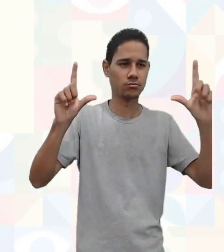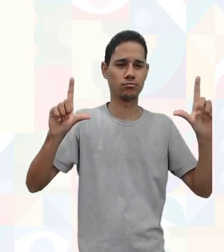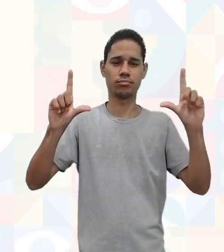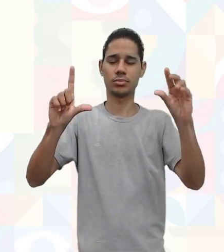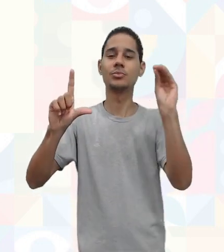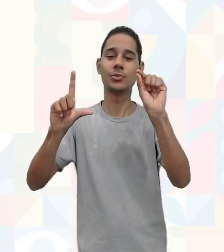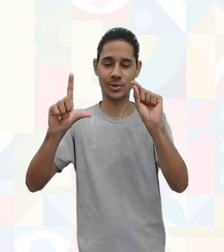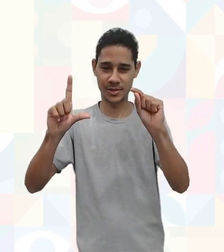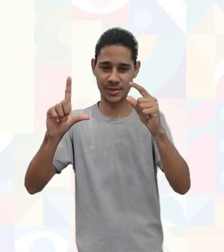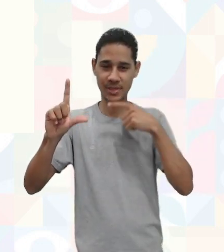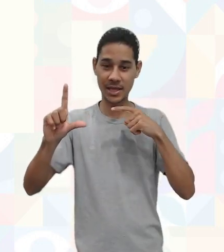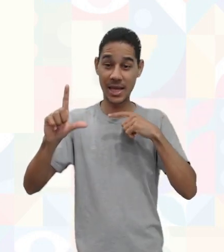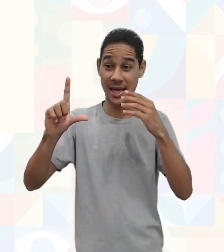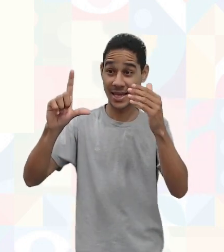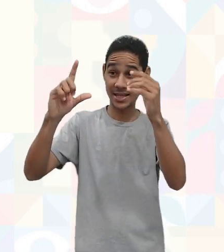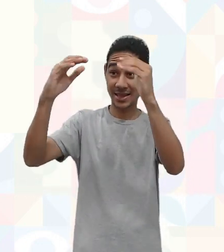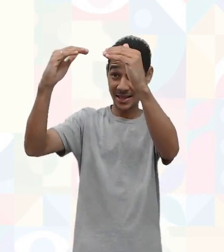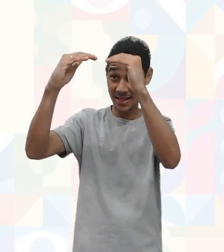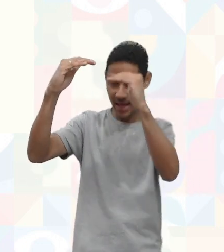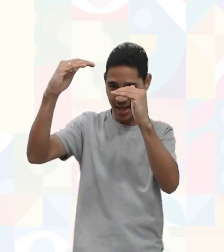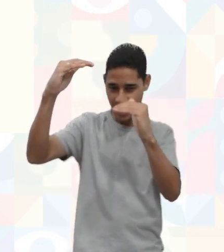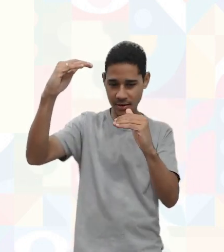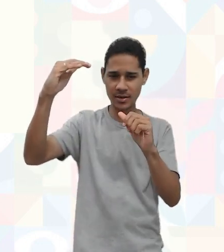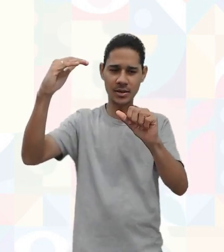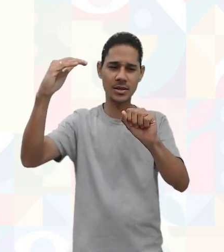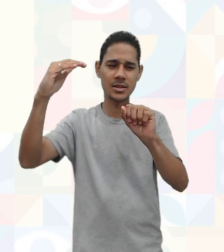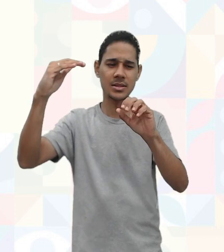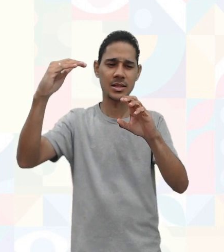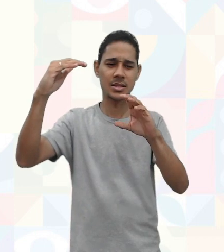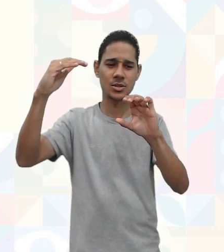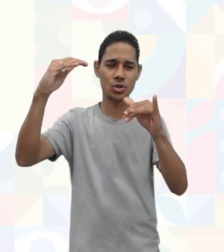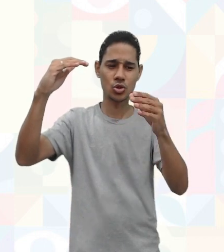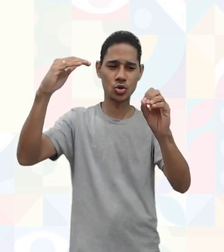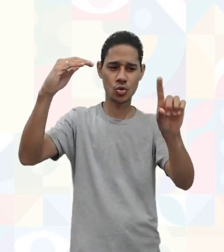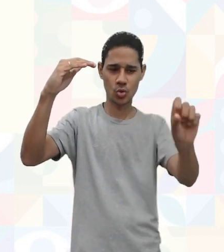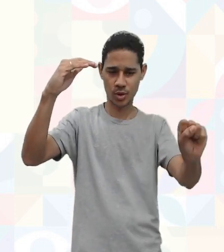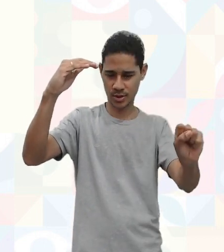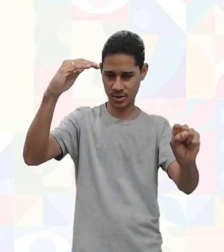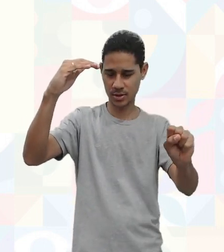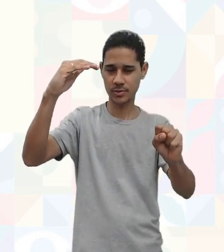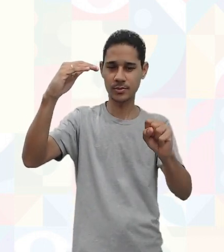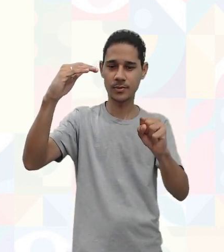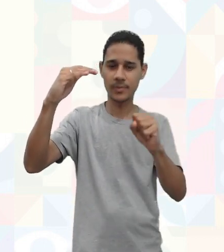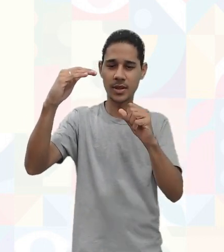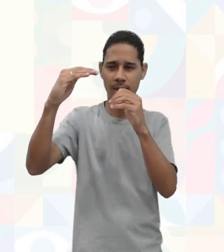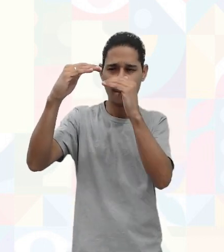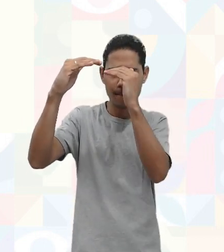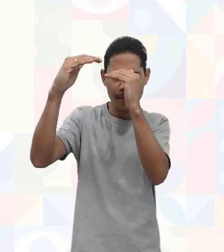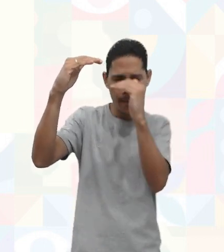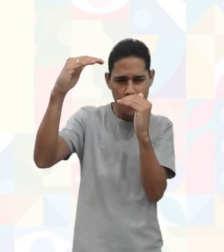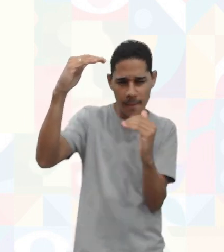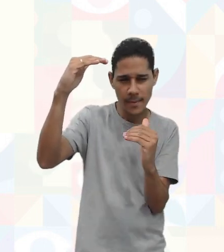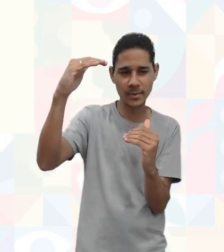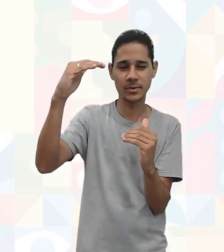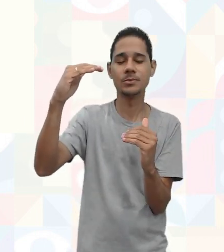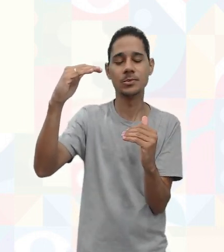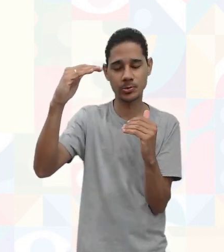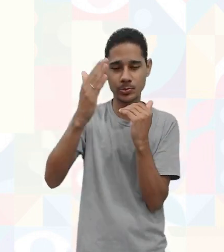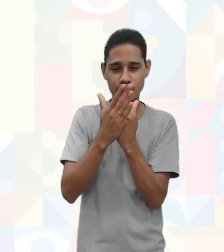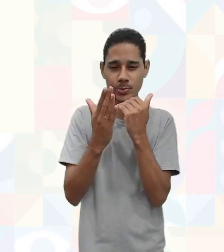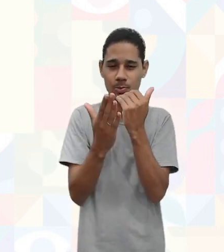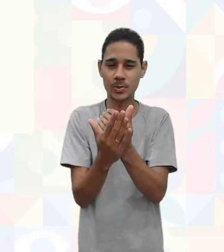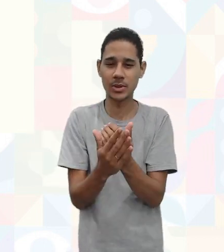tem as seções, que são, a gente pode considerar aqui, no meu entendimento, subseções, certo?